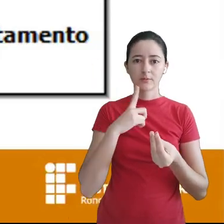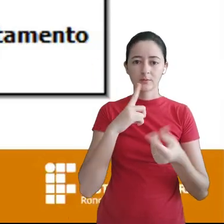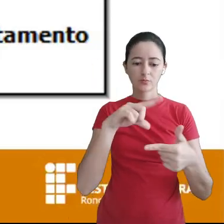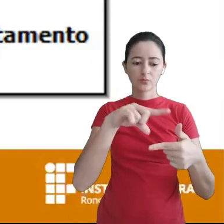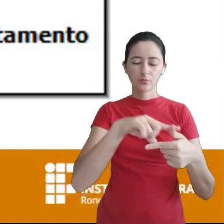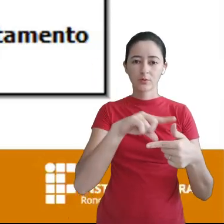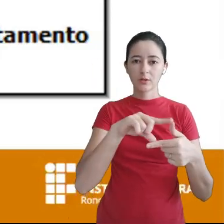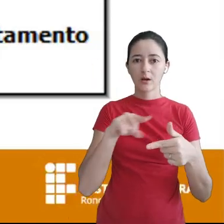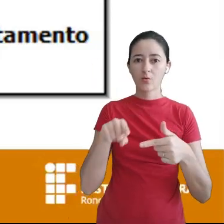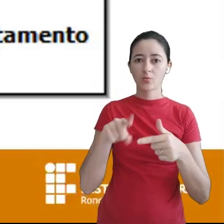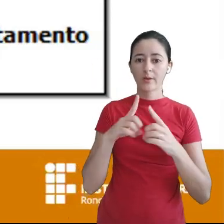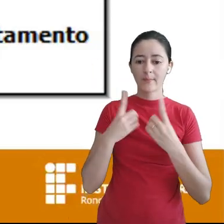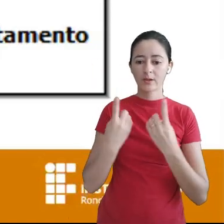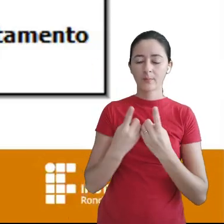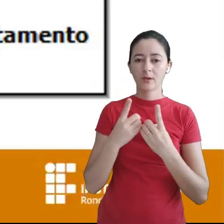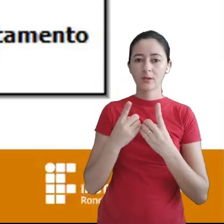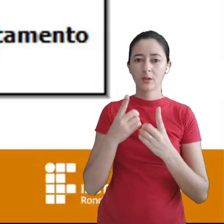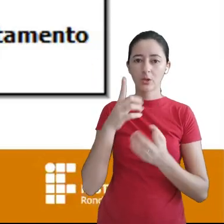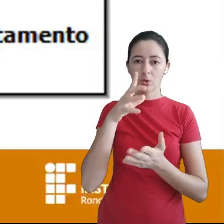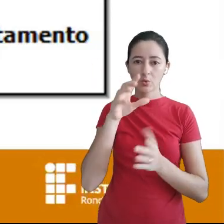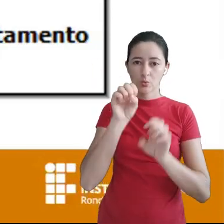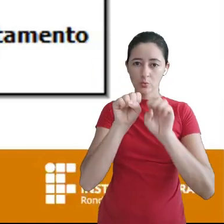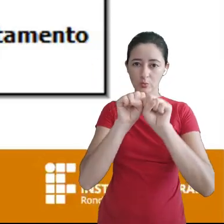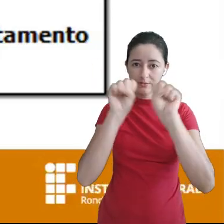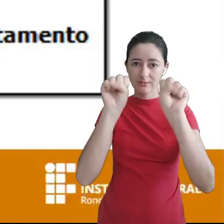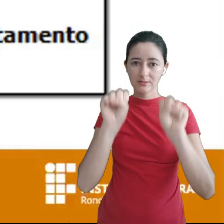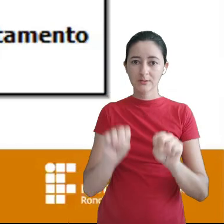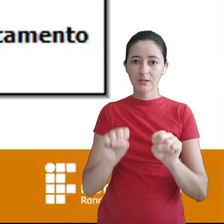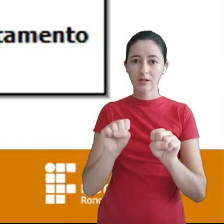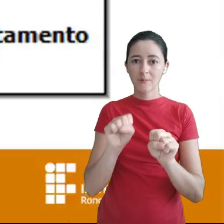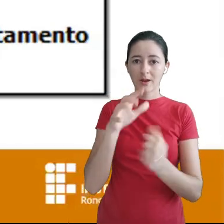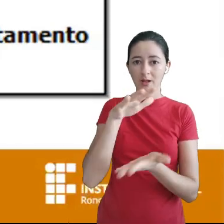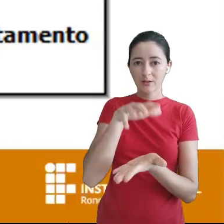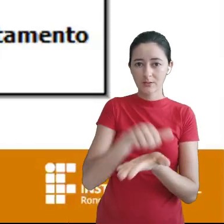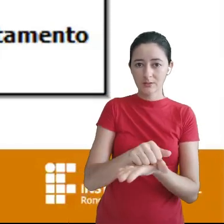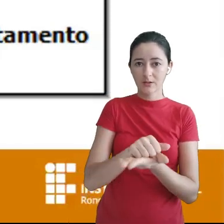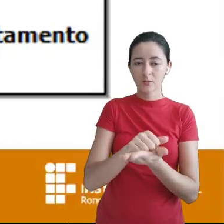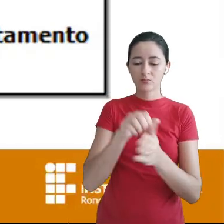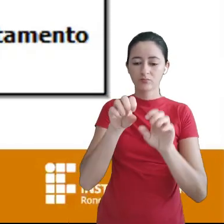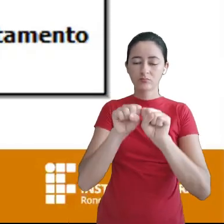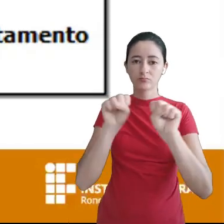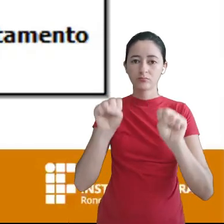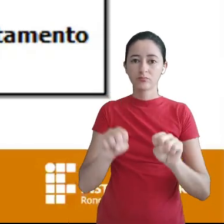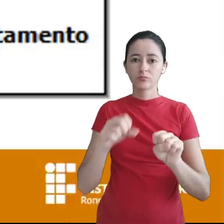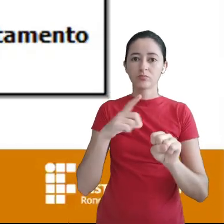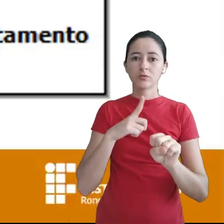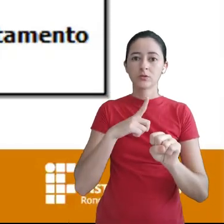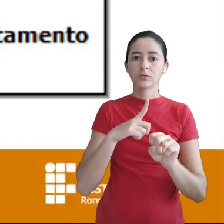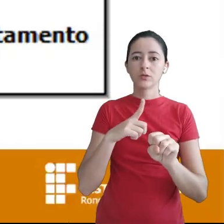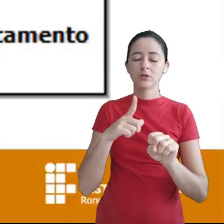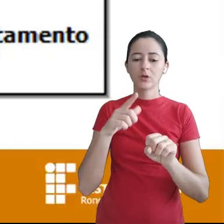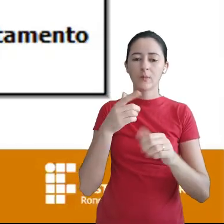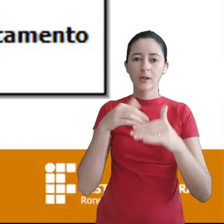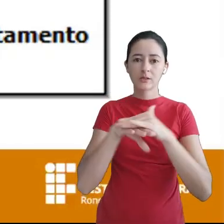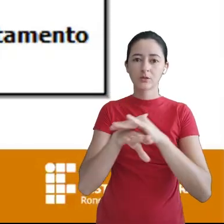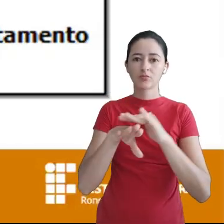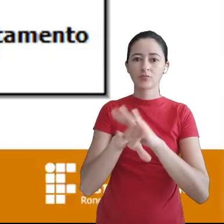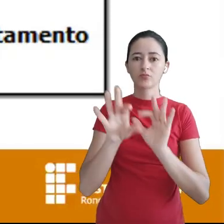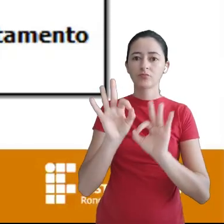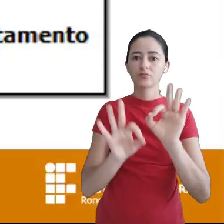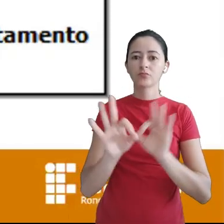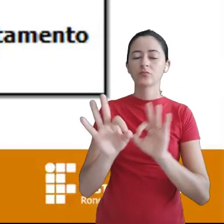Como é que eu vou... Quando um funcionário vai ser inserido no sistema? Esse funcionário está sendo cadastrado no sistema. Ele vai ser inserido